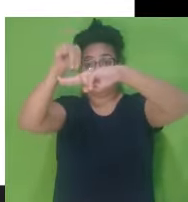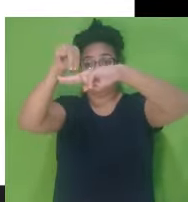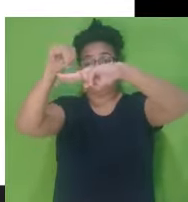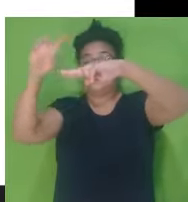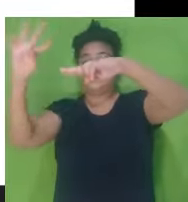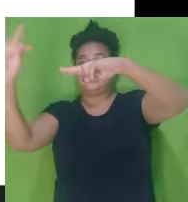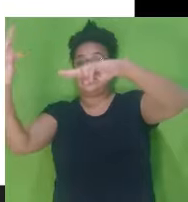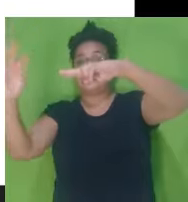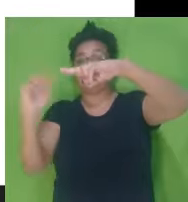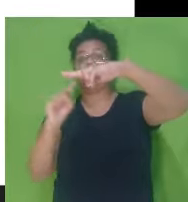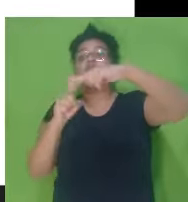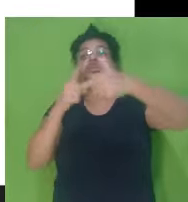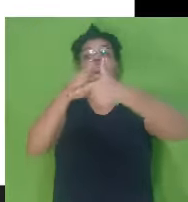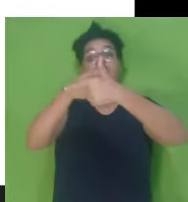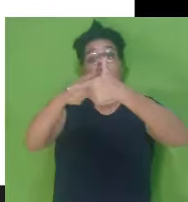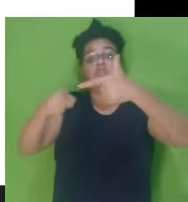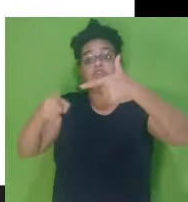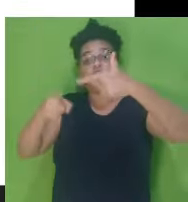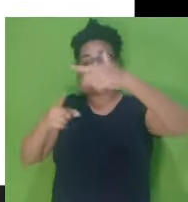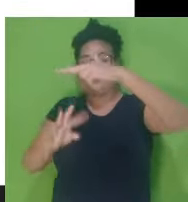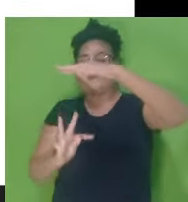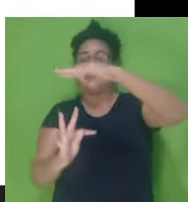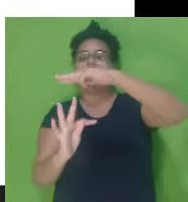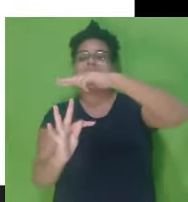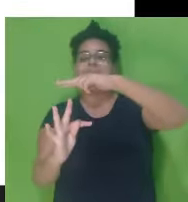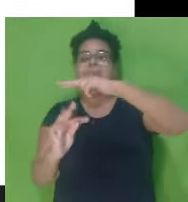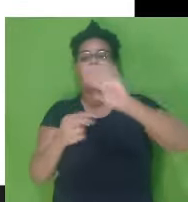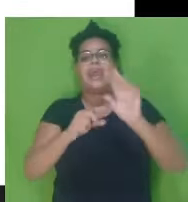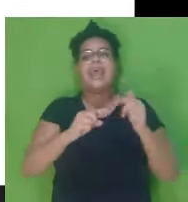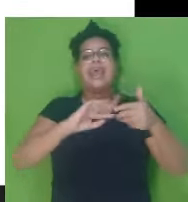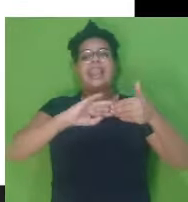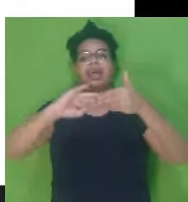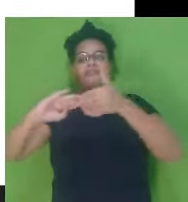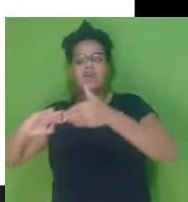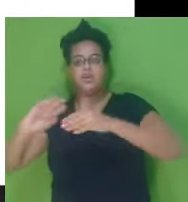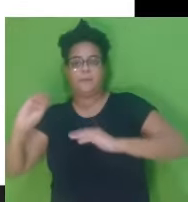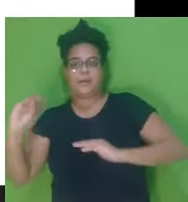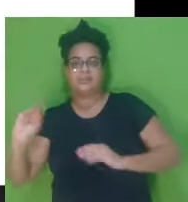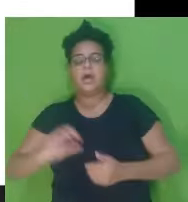pelo mesmo arco t e fazer esse t tender para zero.